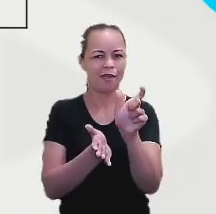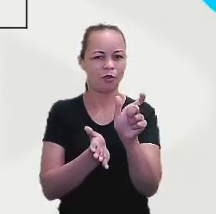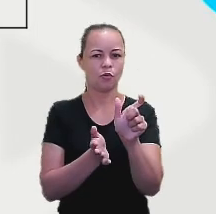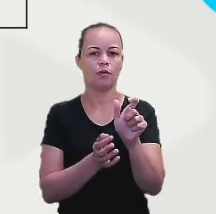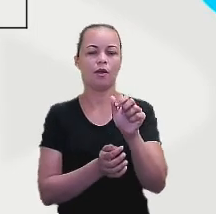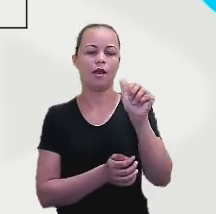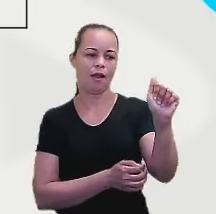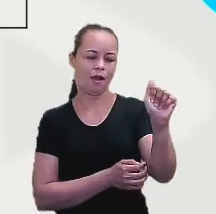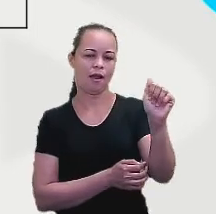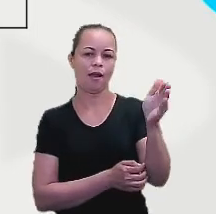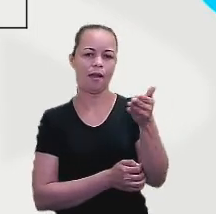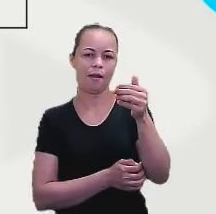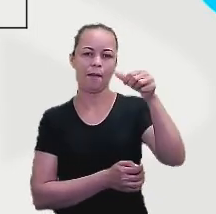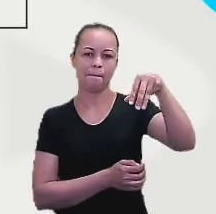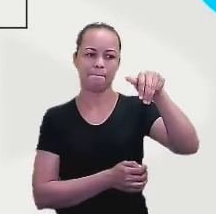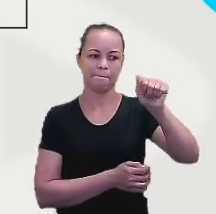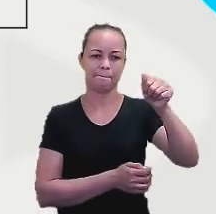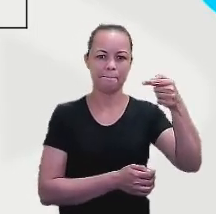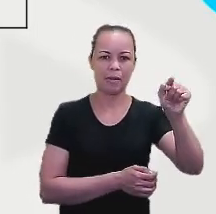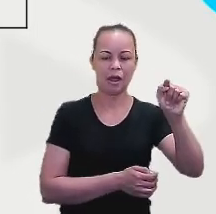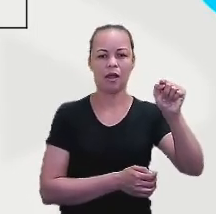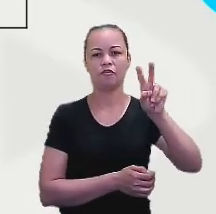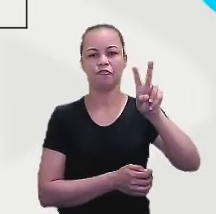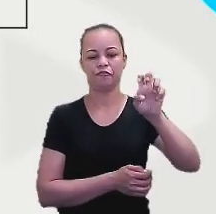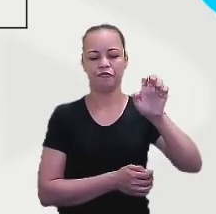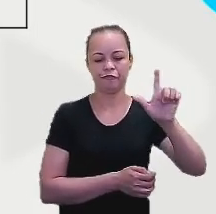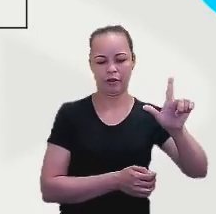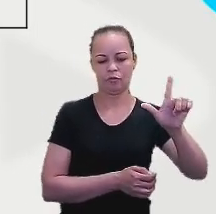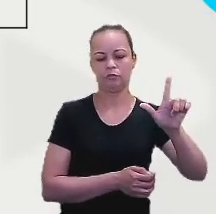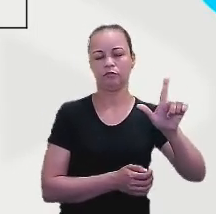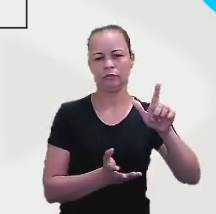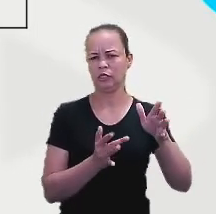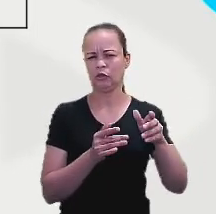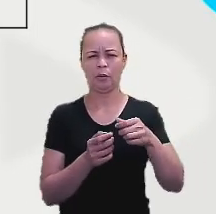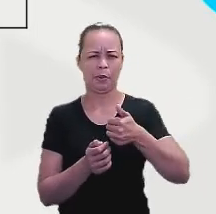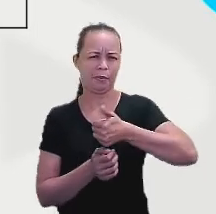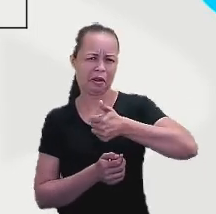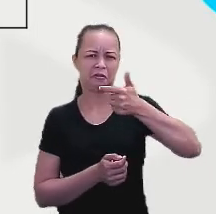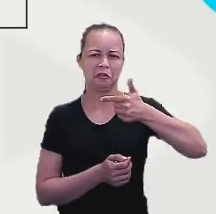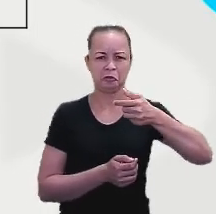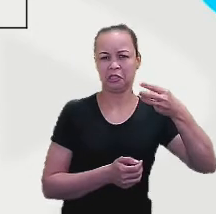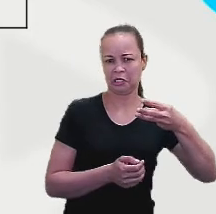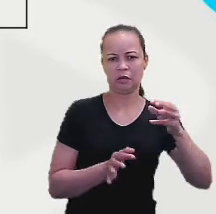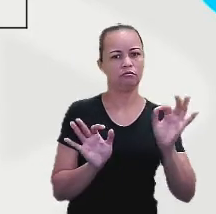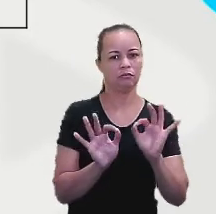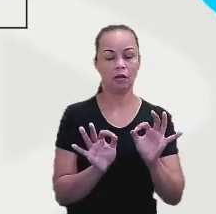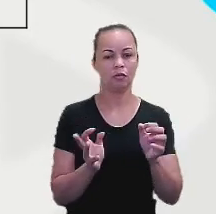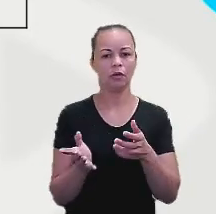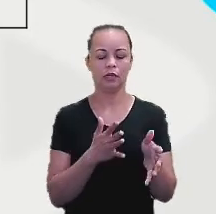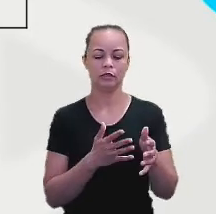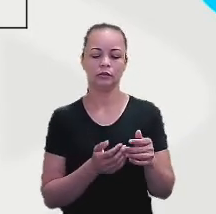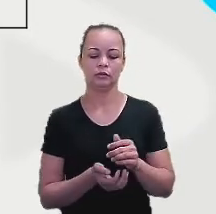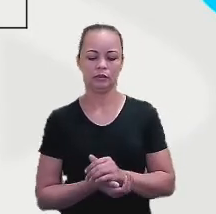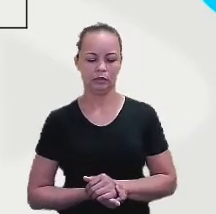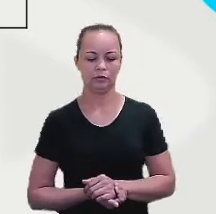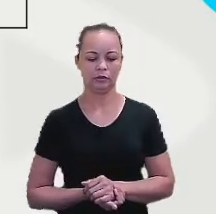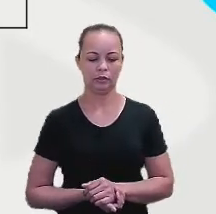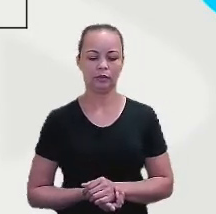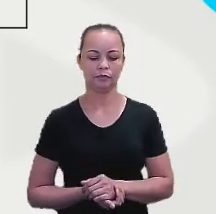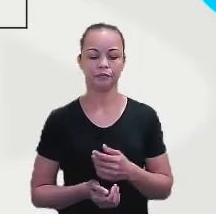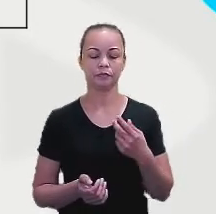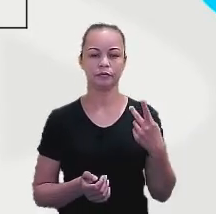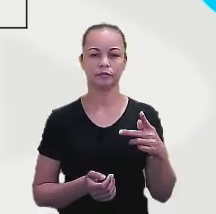E a é a antepenúltima, não é a primeira, segunda, terceira, não. A gente não fala assim, não. Então, começando ali de véu,